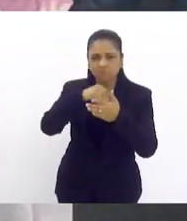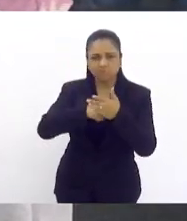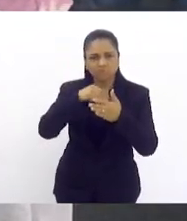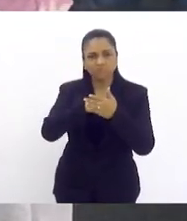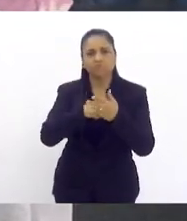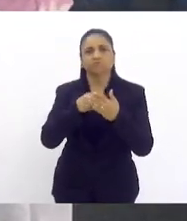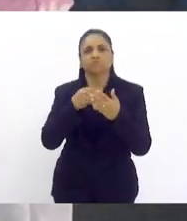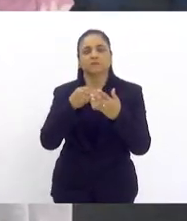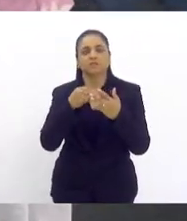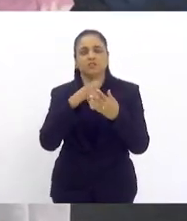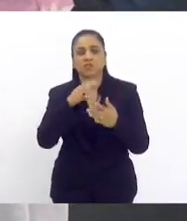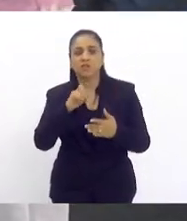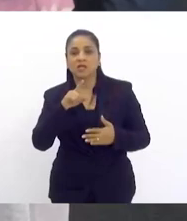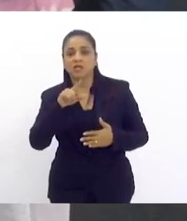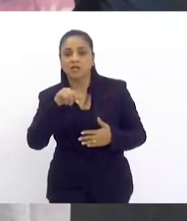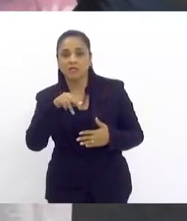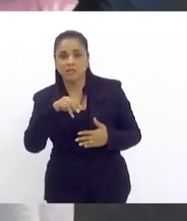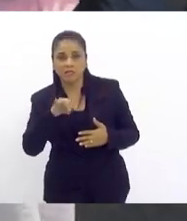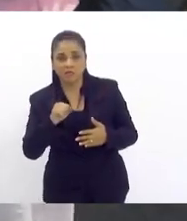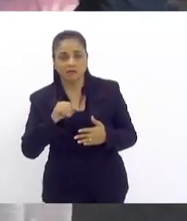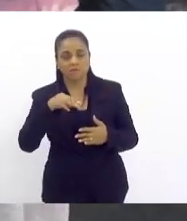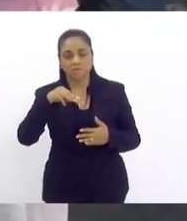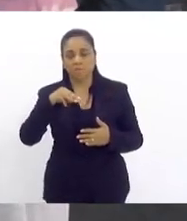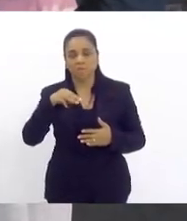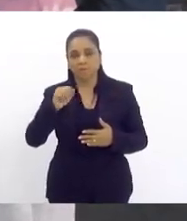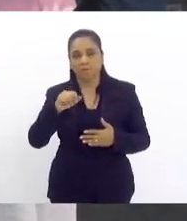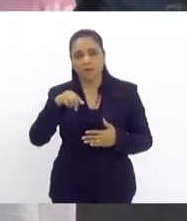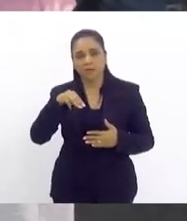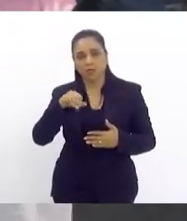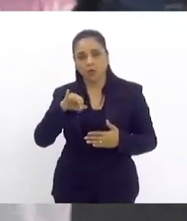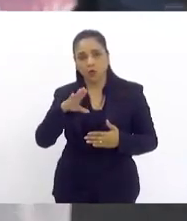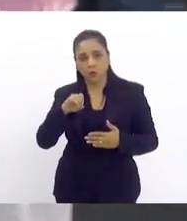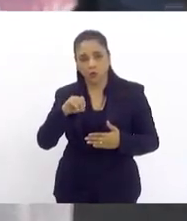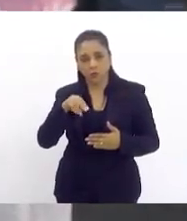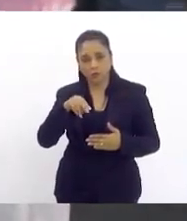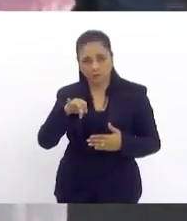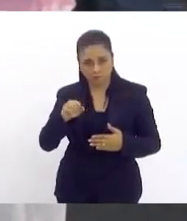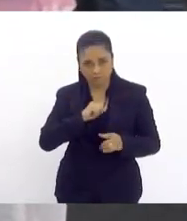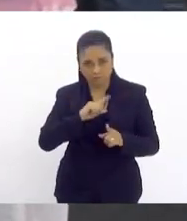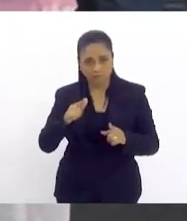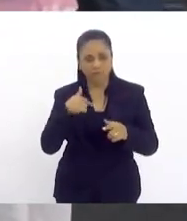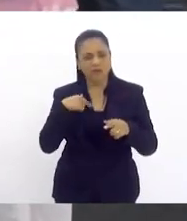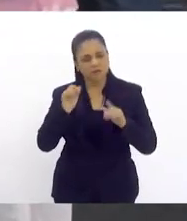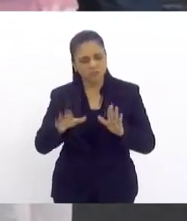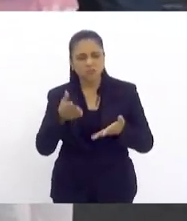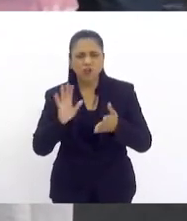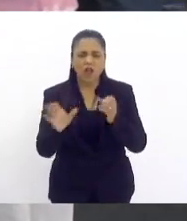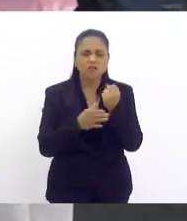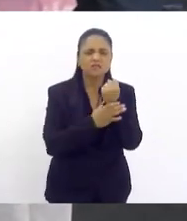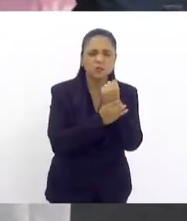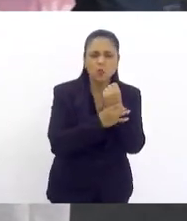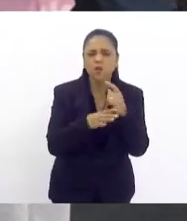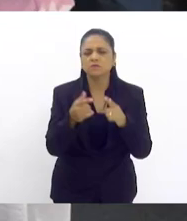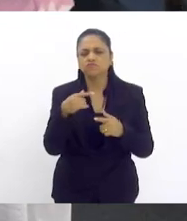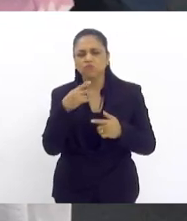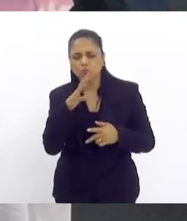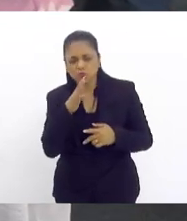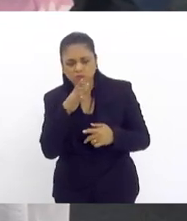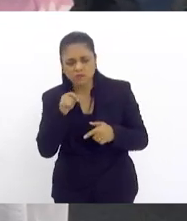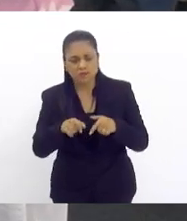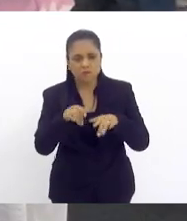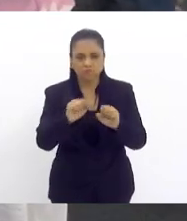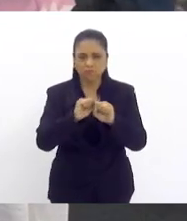antimanicomial. Era um membro assíduo aqui da nossa frente parlamentar, já era conhecido aqui dos seguranças, já era conhecido aqui da